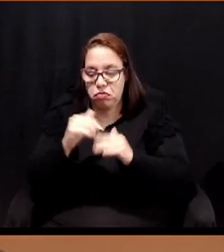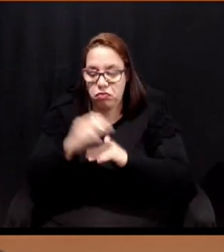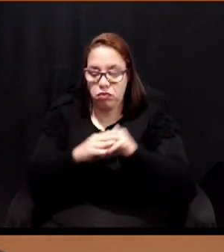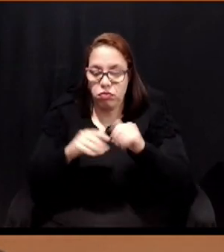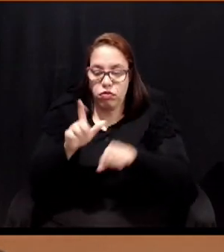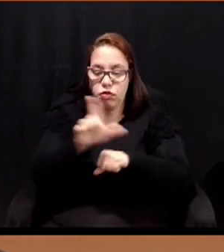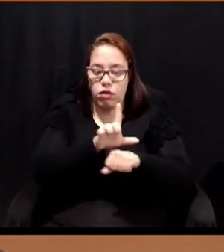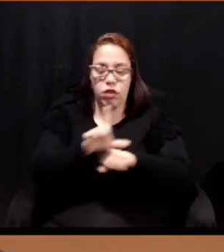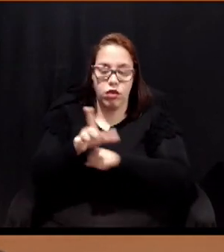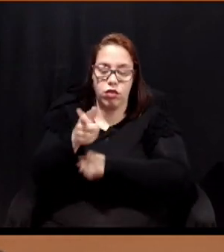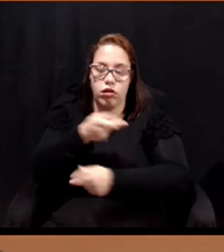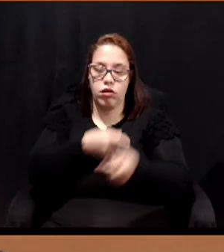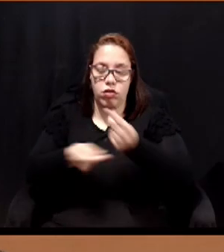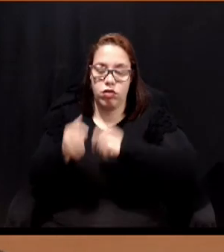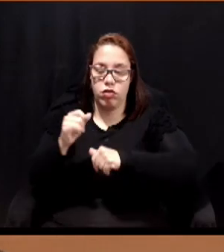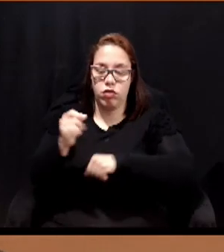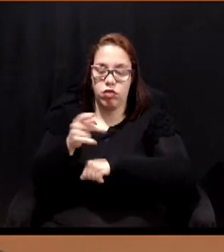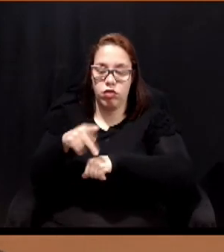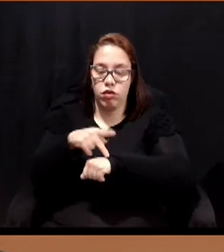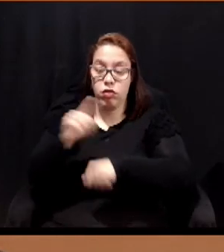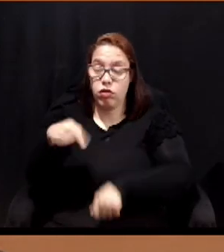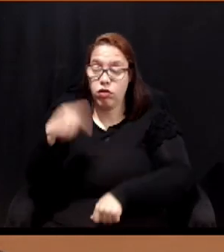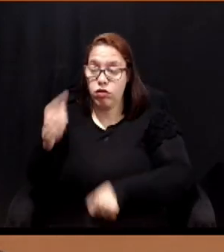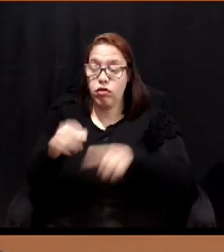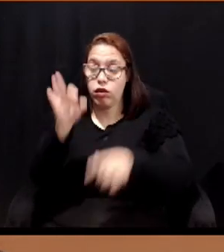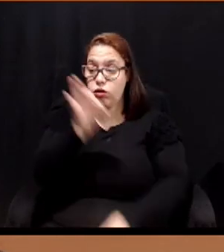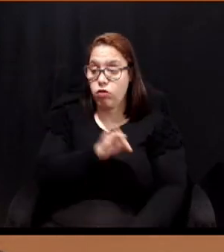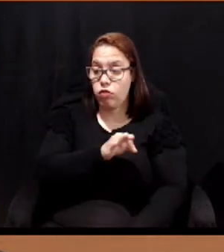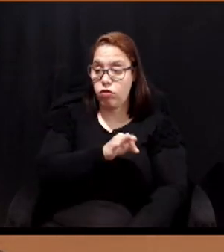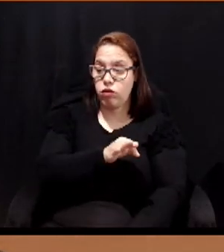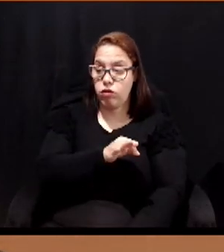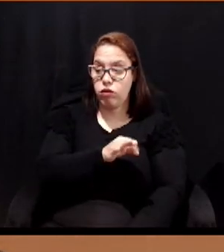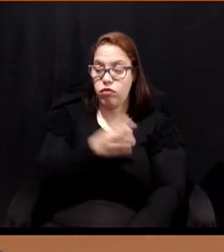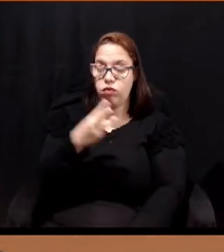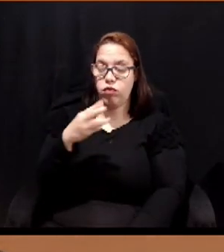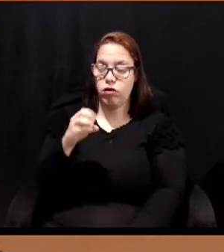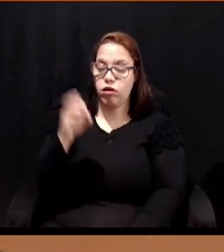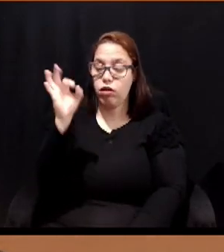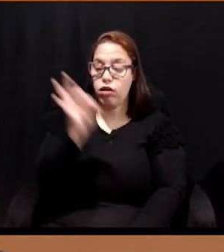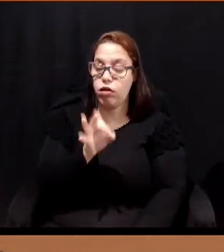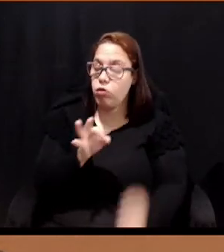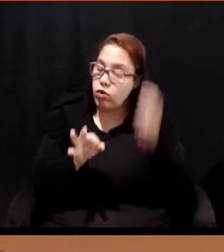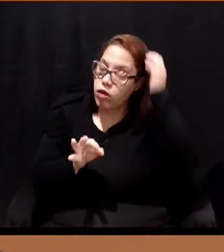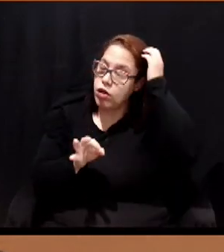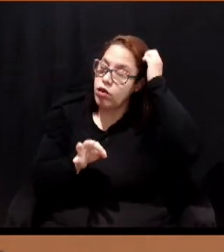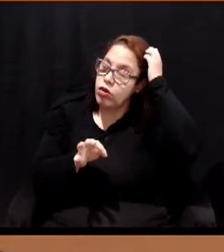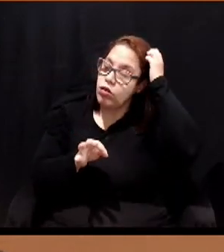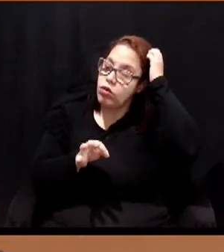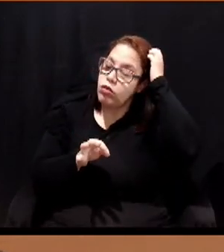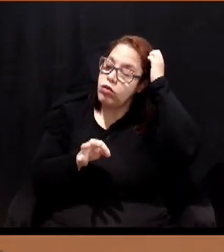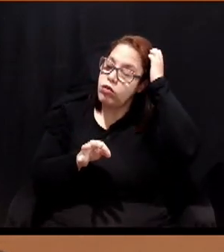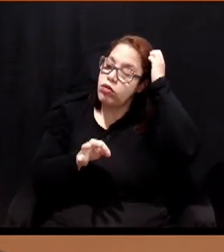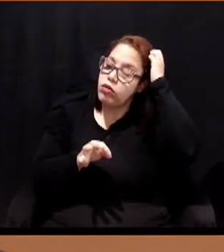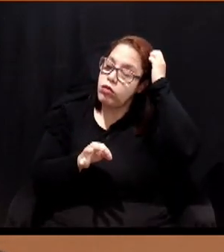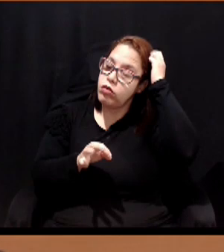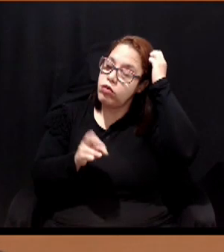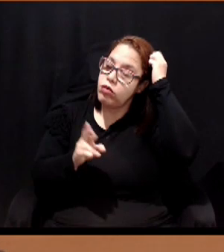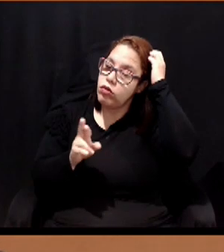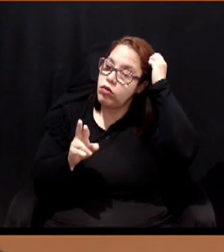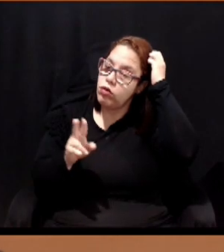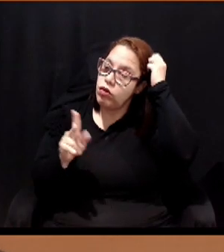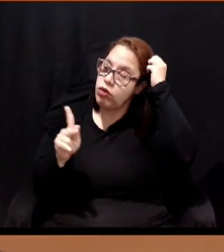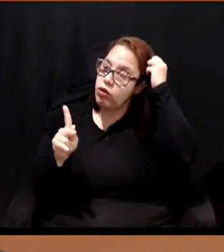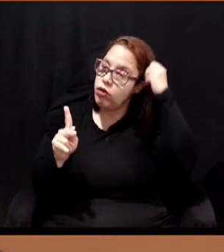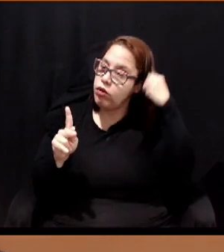né? Esse percentual é 30%, né? Então, se nós pegarmos o PIB de uma